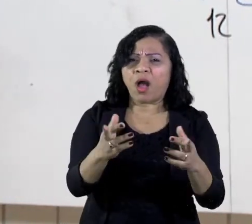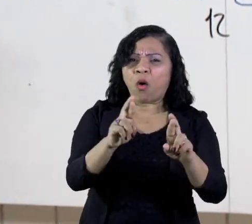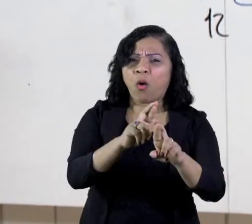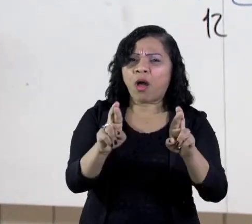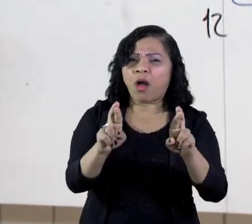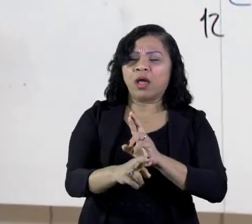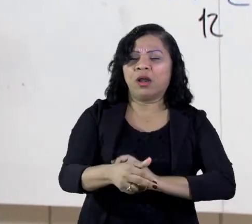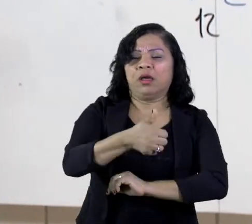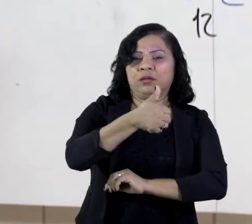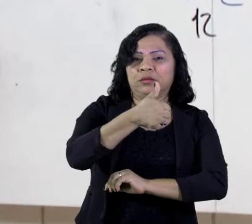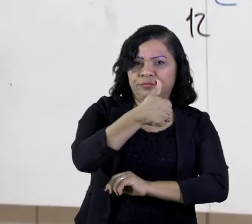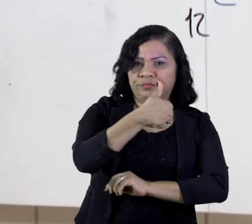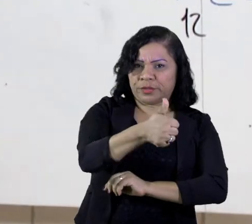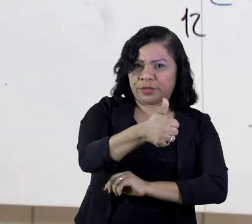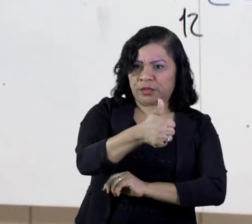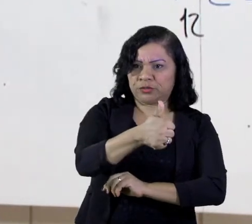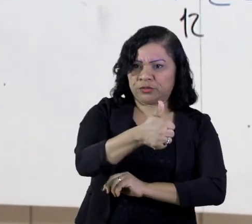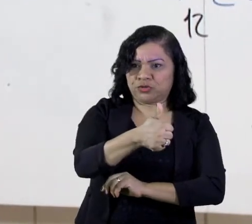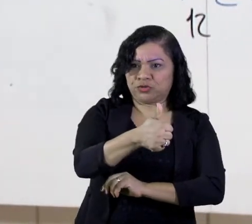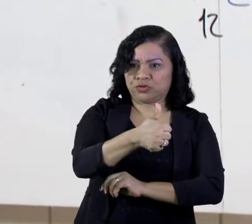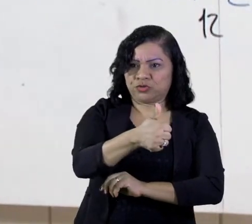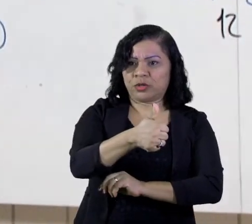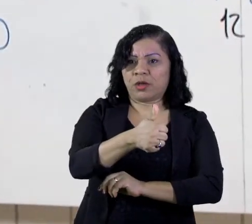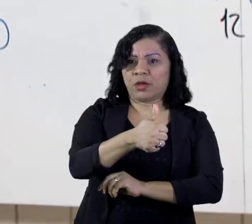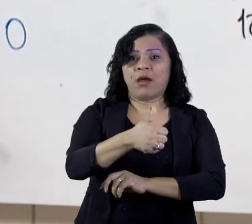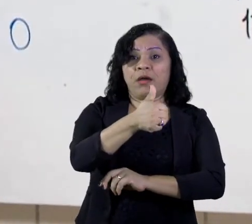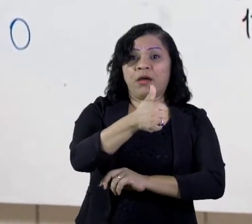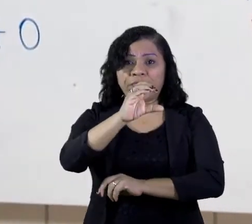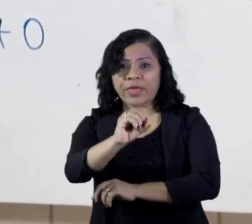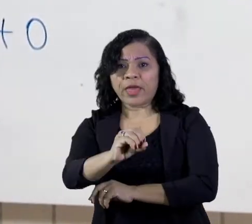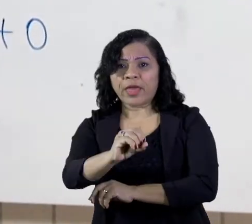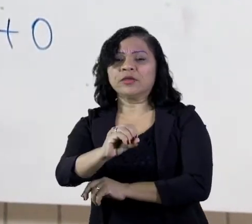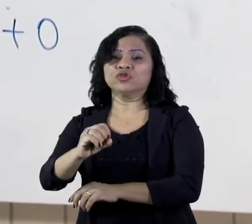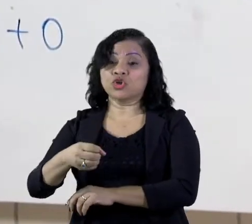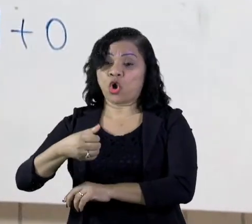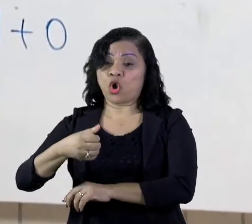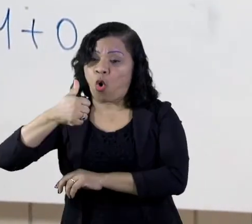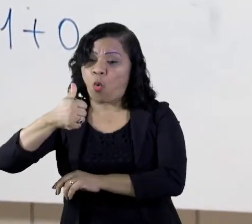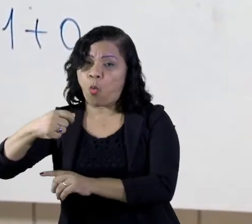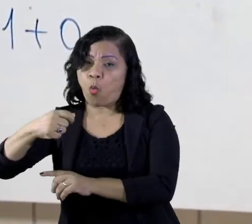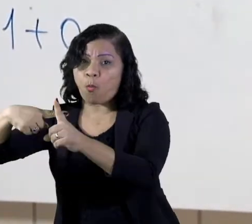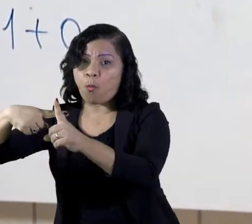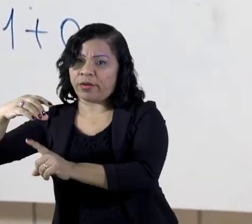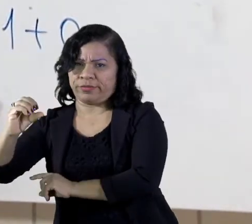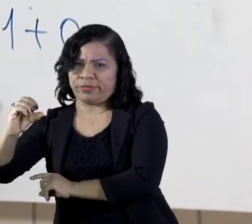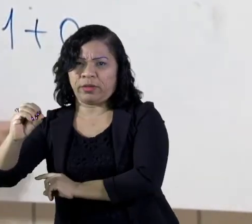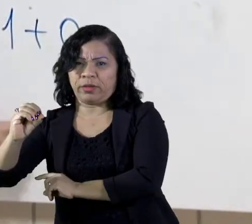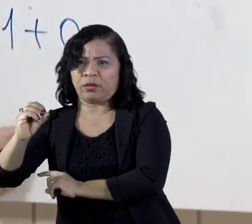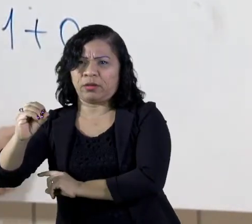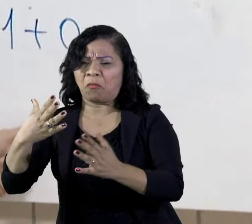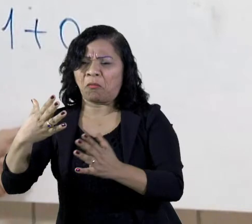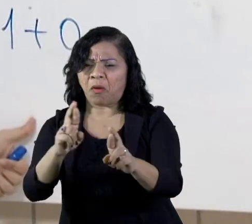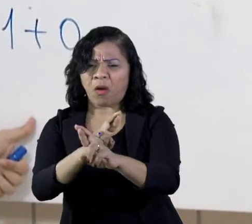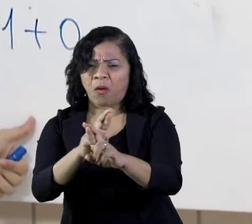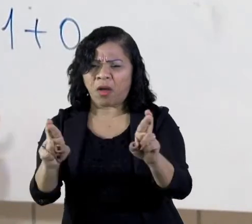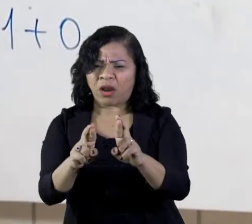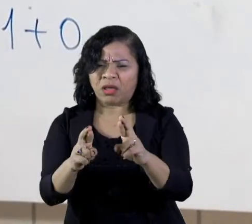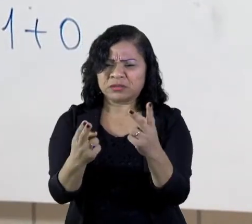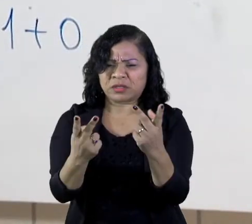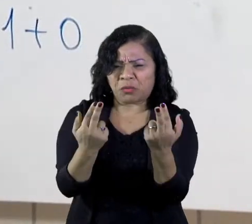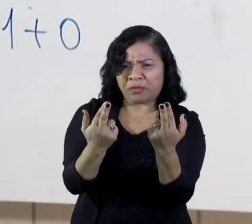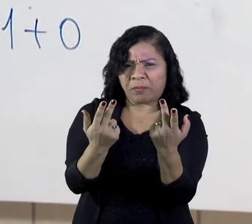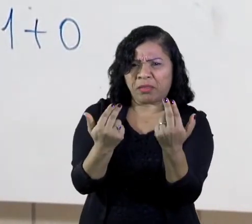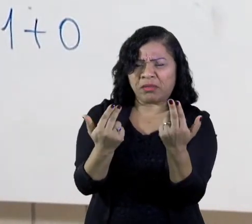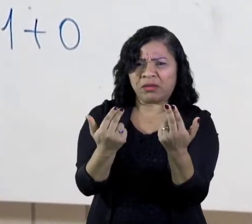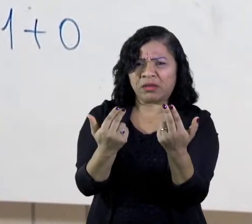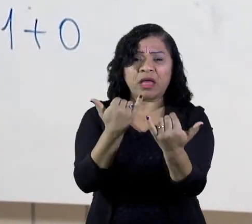1 mais 0? Qual a relação de 10 com 1 mais 0? Né? É a pergunta que eu faço. Há uma semelhança ou uma diferença? Aí